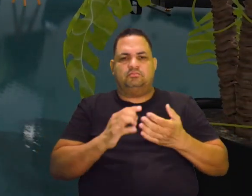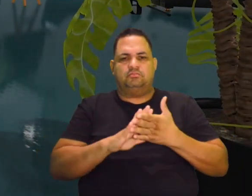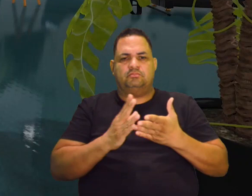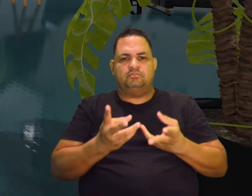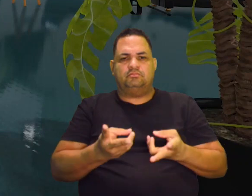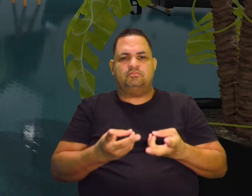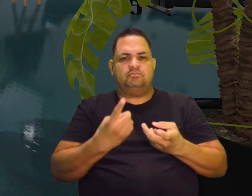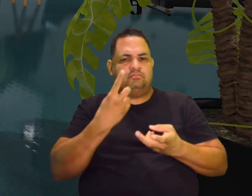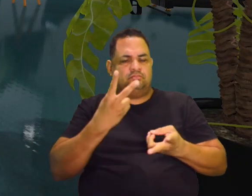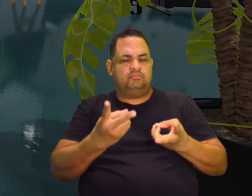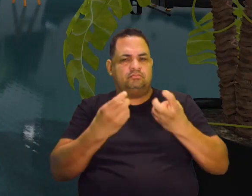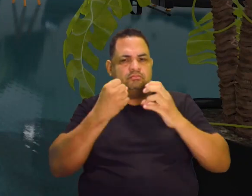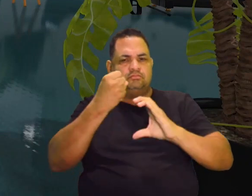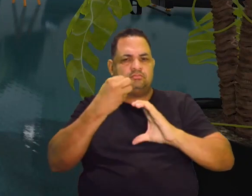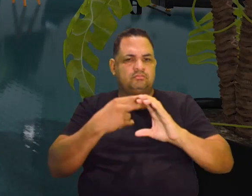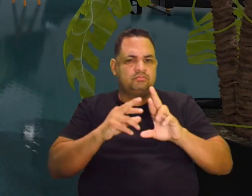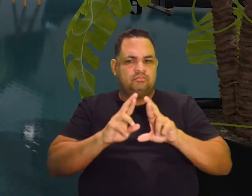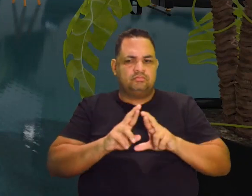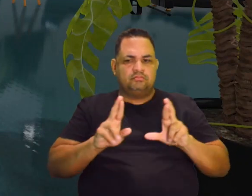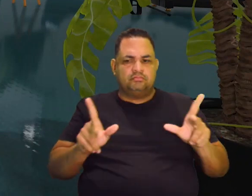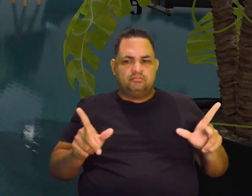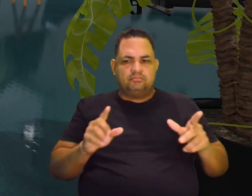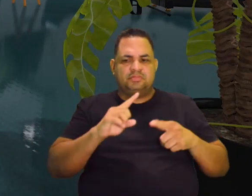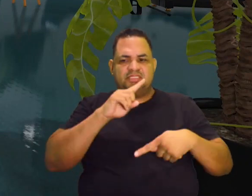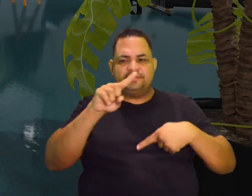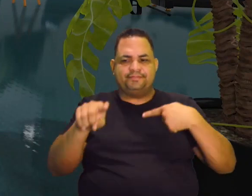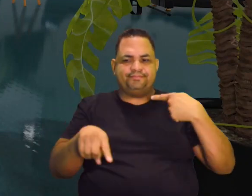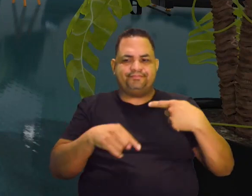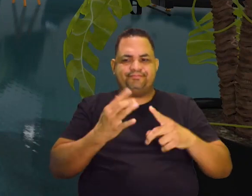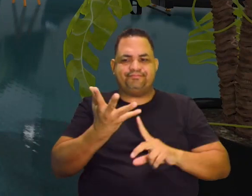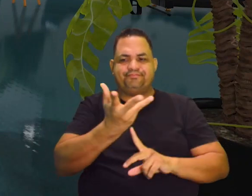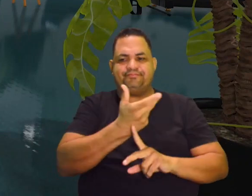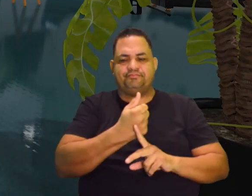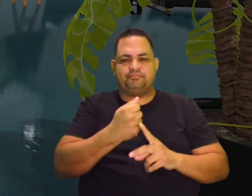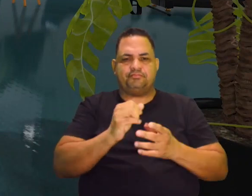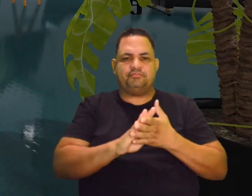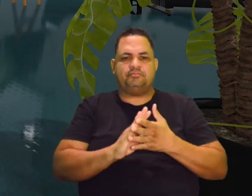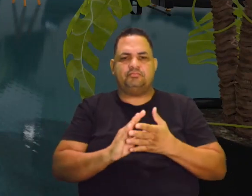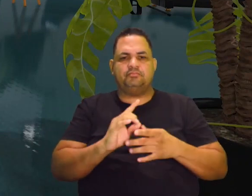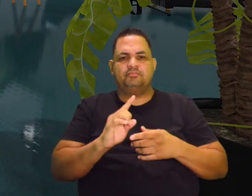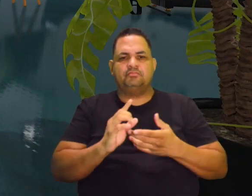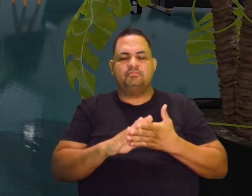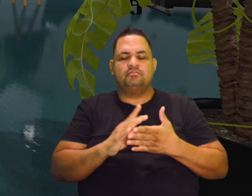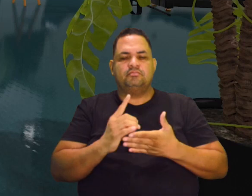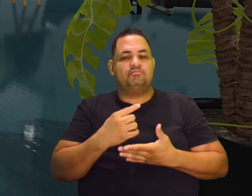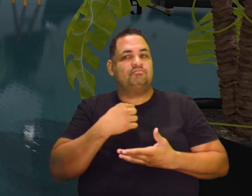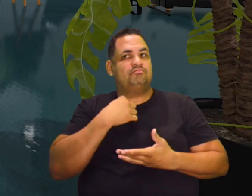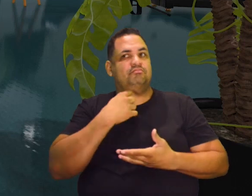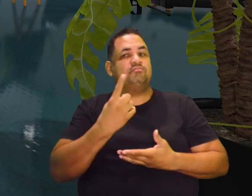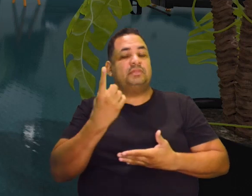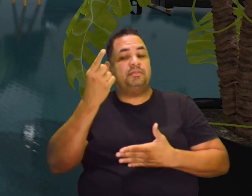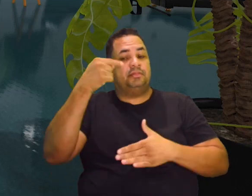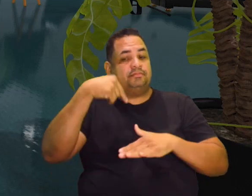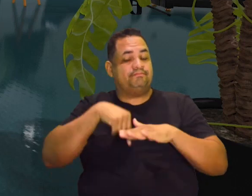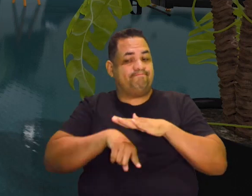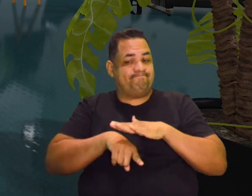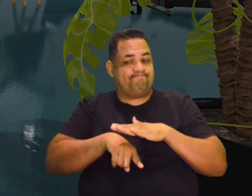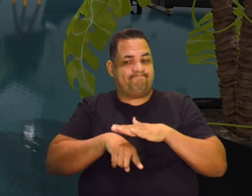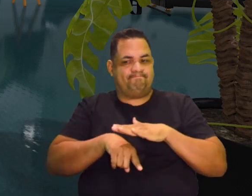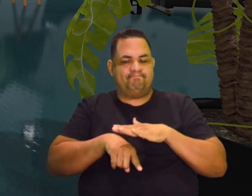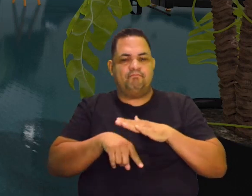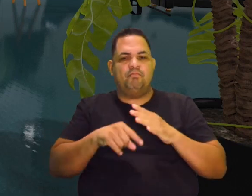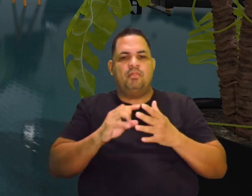as características, diferenças, o objetivo daquela arte, certo? Não tem como aprofundar muito, até porque nós não estamos fazendo